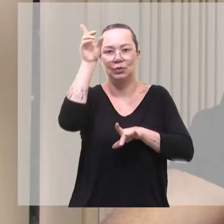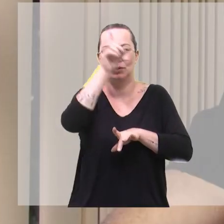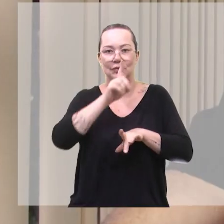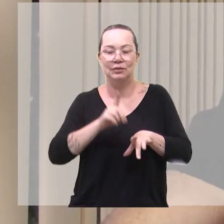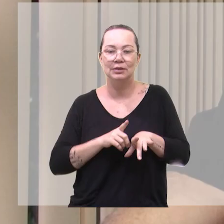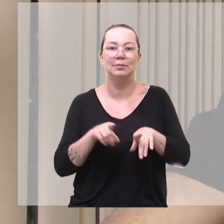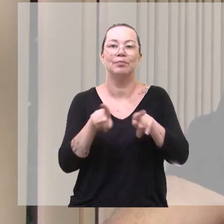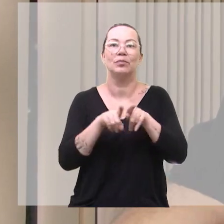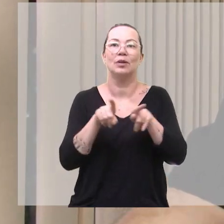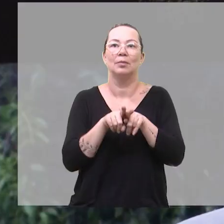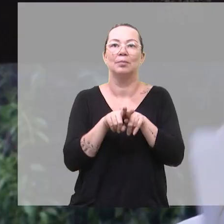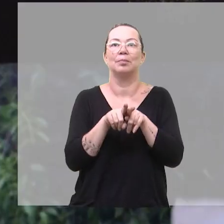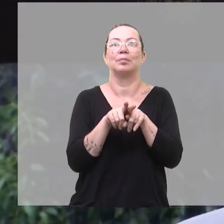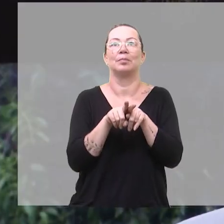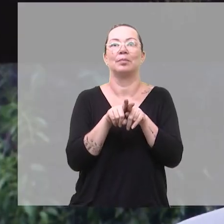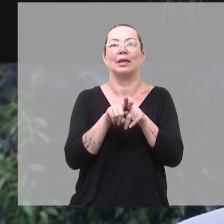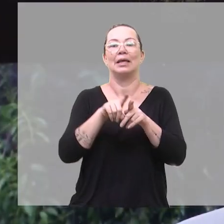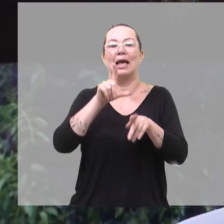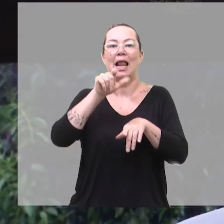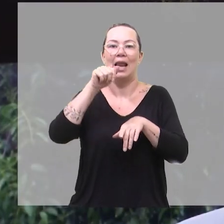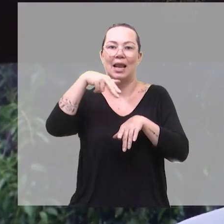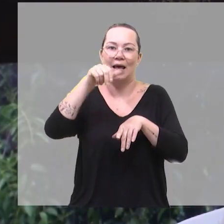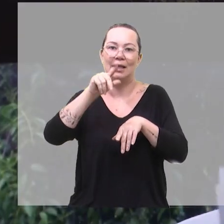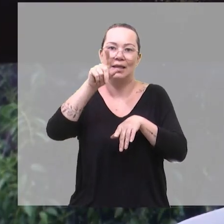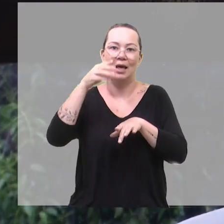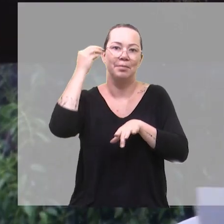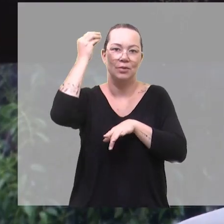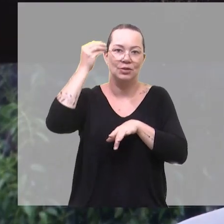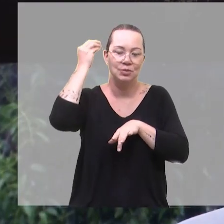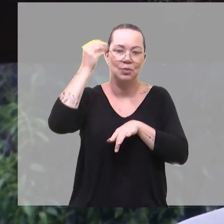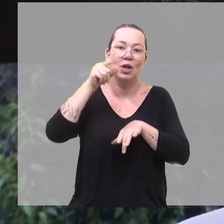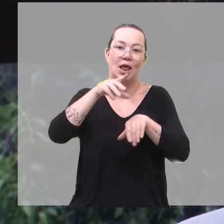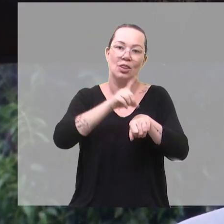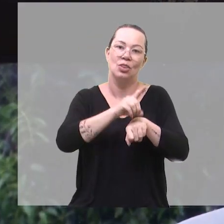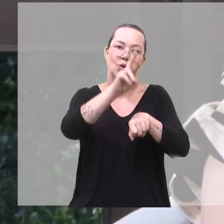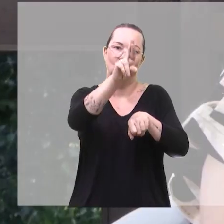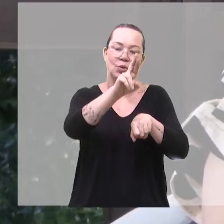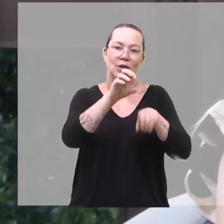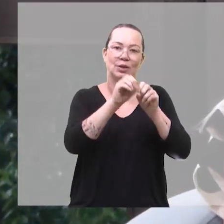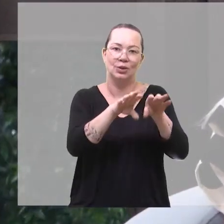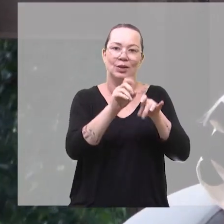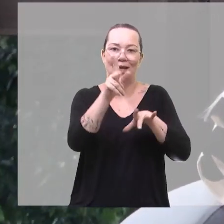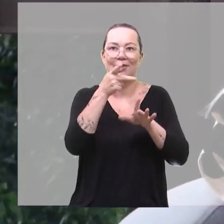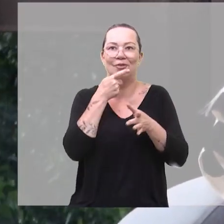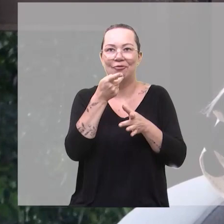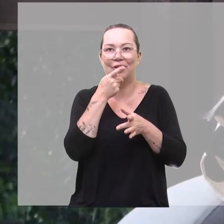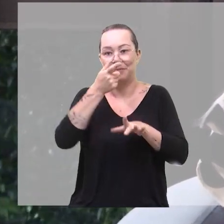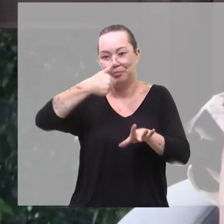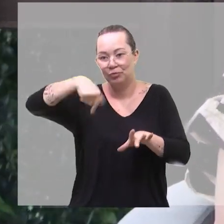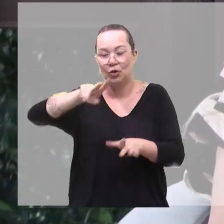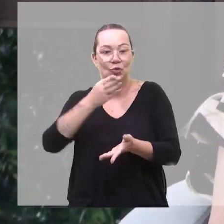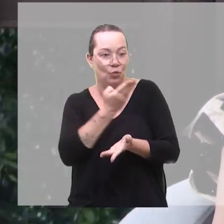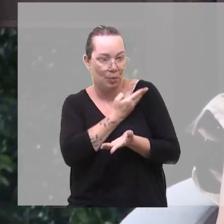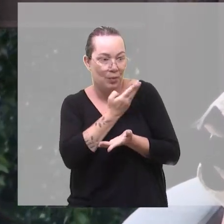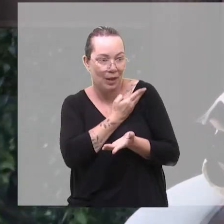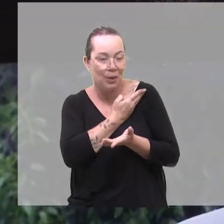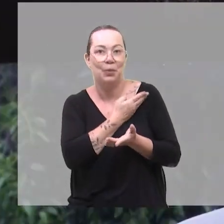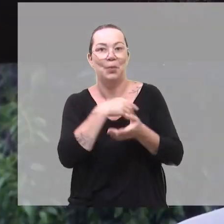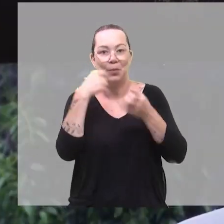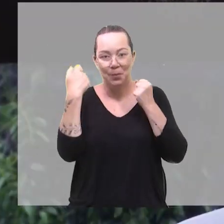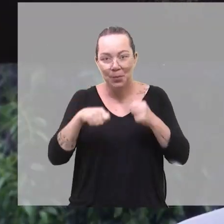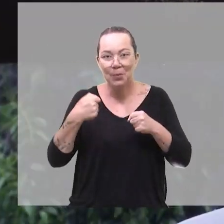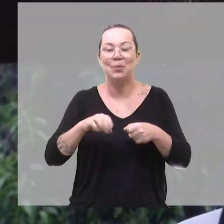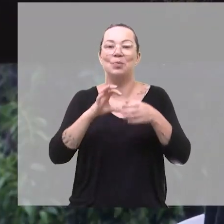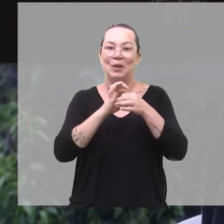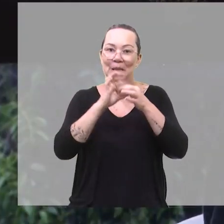com Deficiência, e a Vialana Salatino aqui, que é a nossa psicóloga, doutora em educação, e vai nos dizer: a gente, como